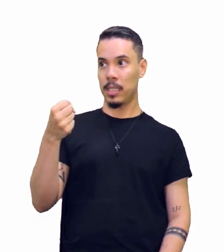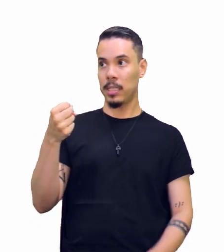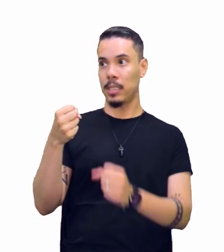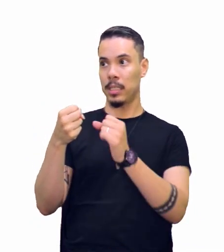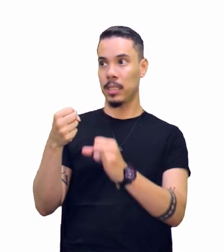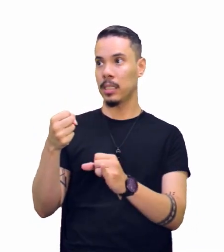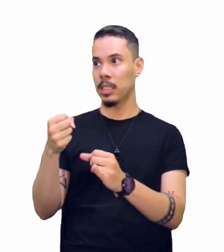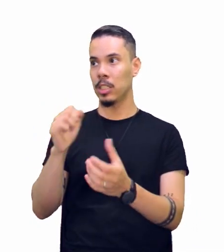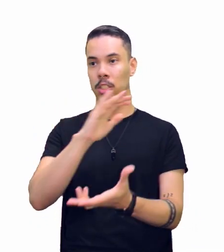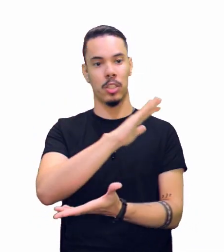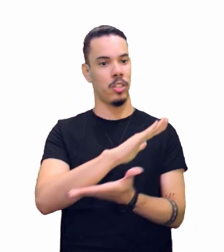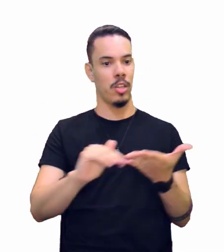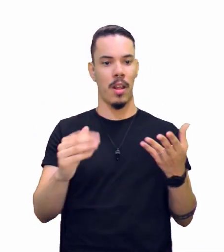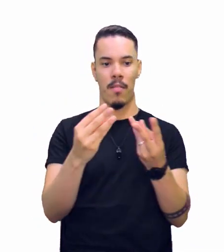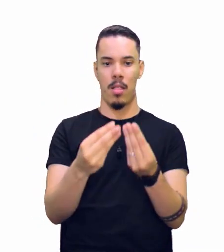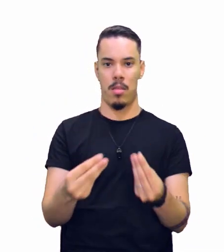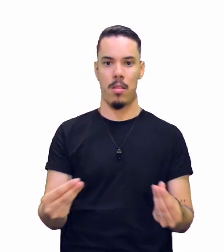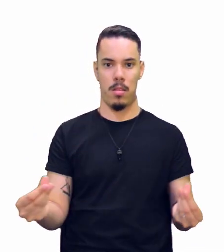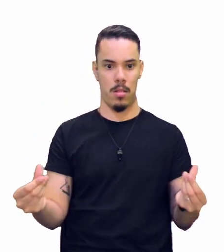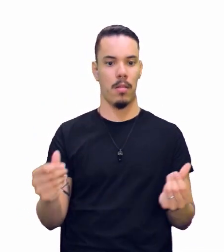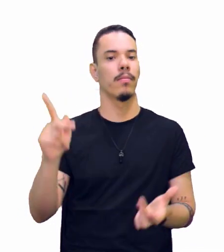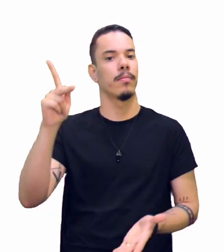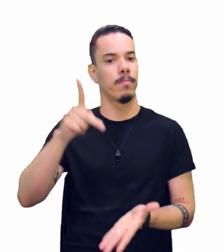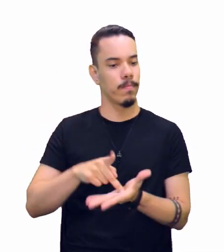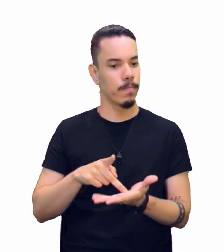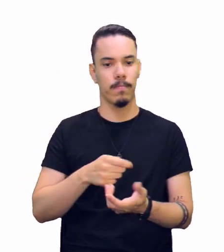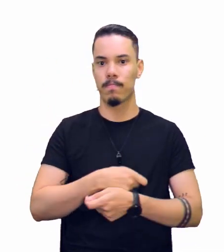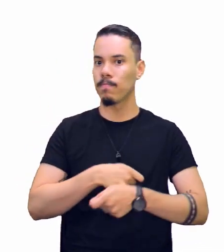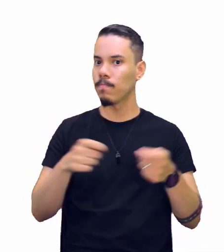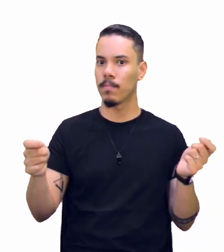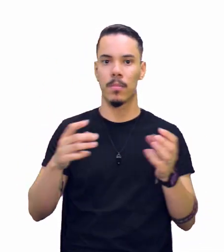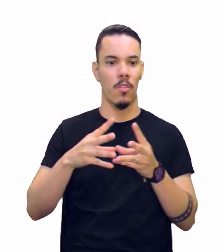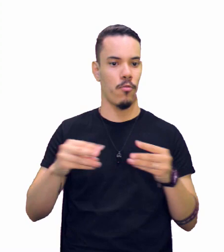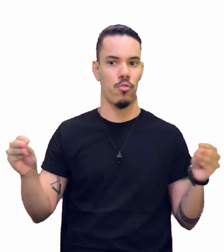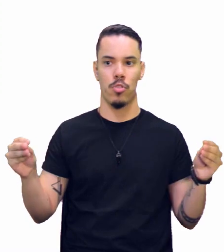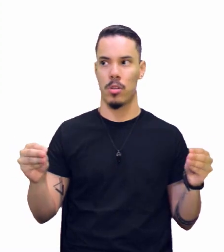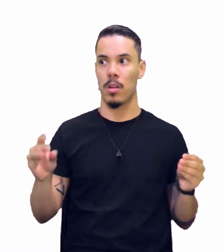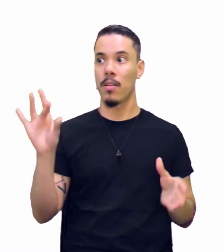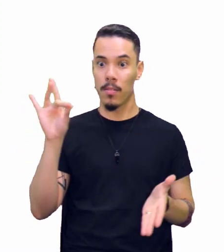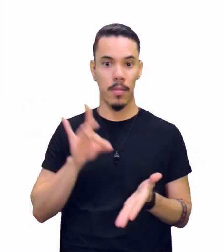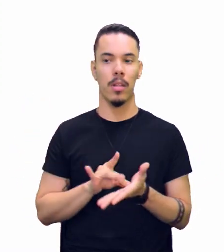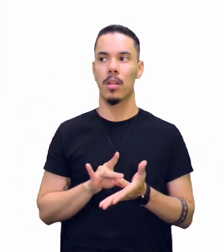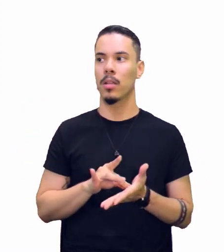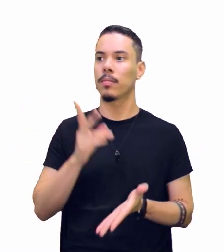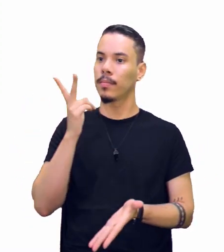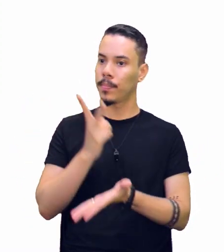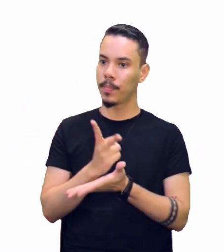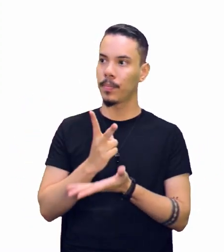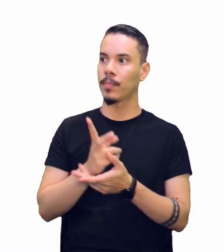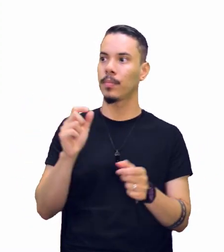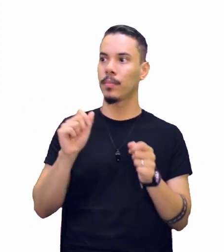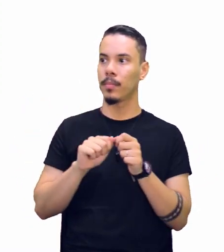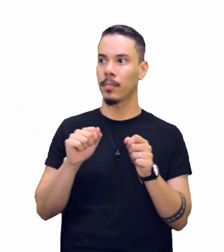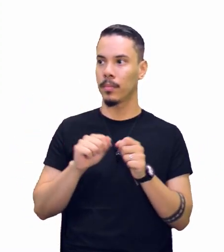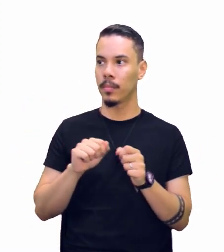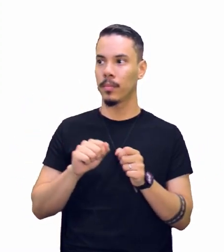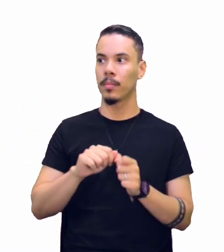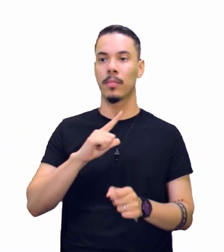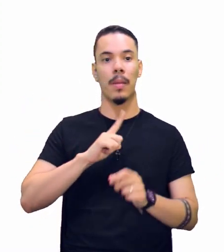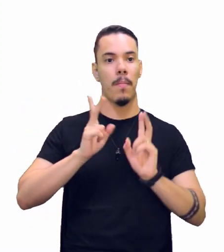vai derreter. Isso é uma verdade, não tem como a gente fugir. Toda vez que você fizer isso, você vai ter o